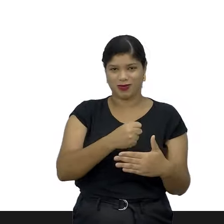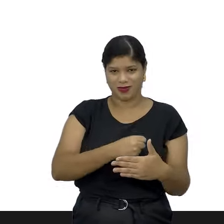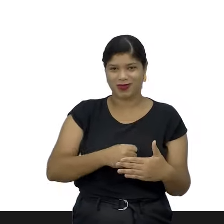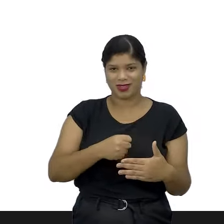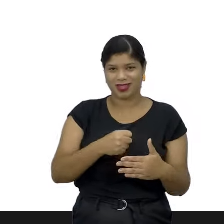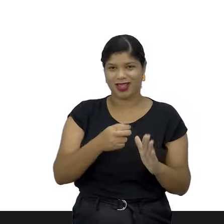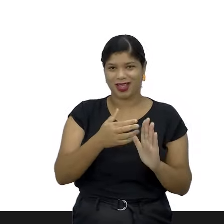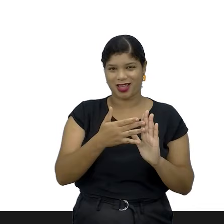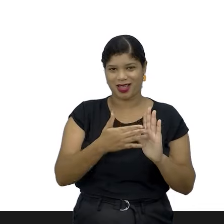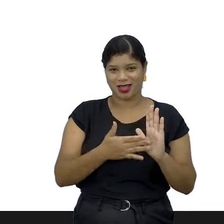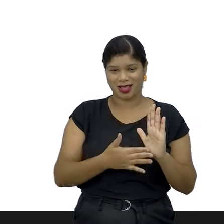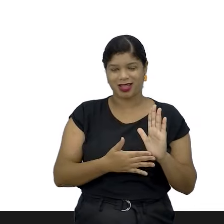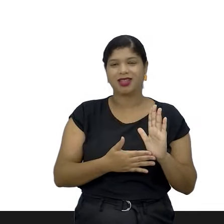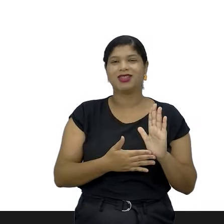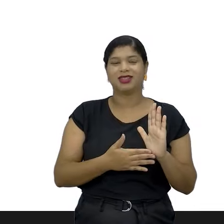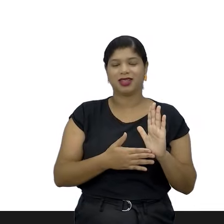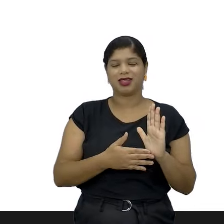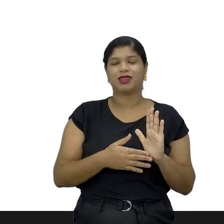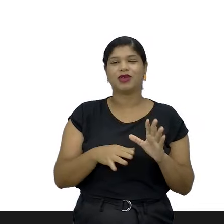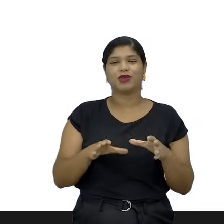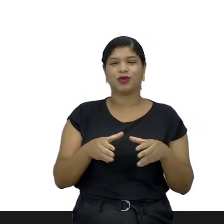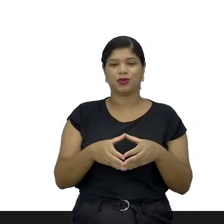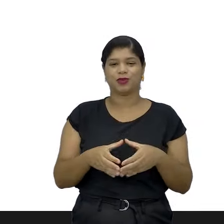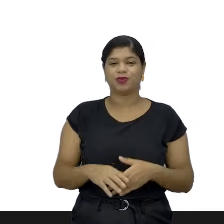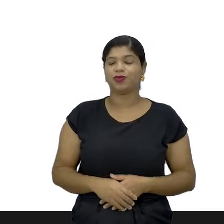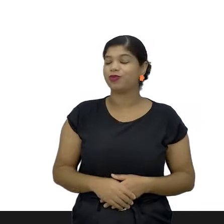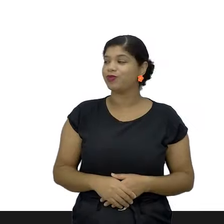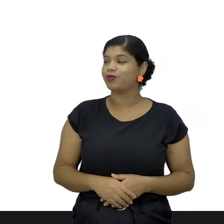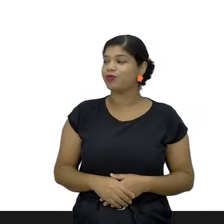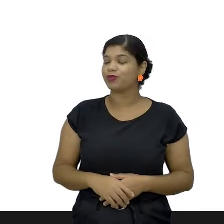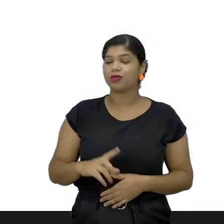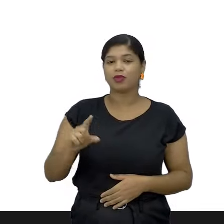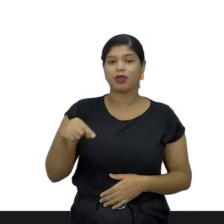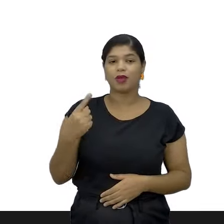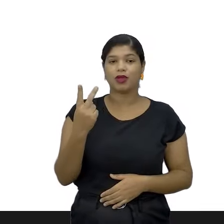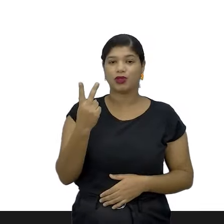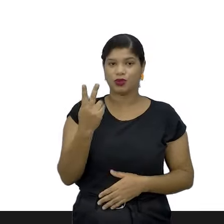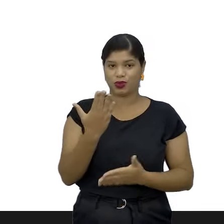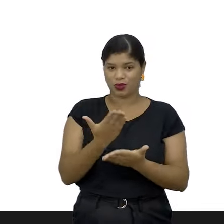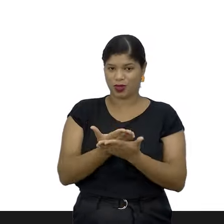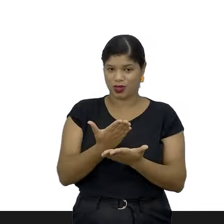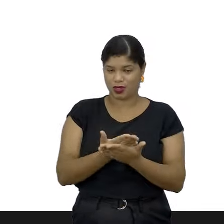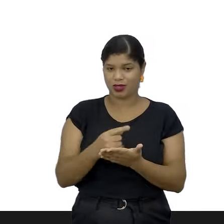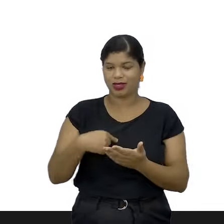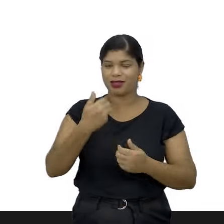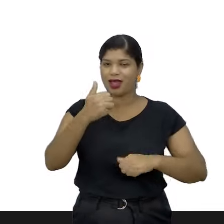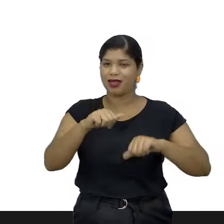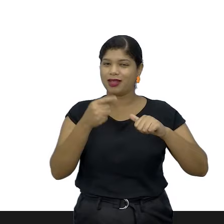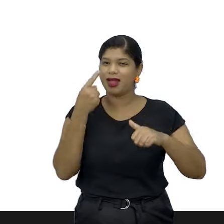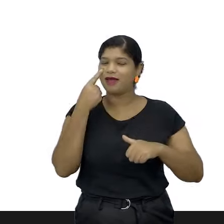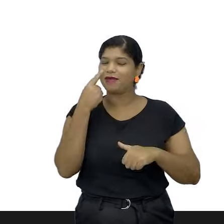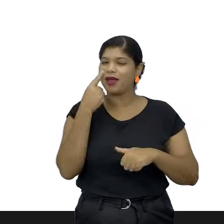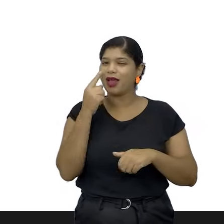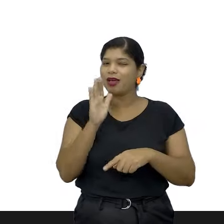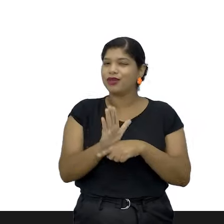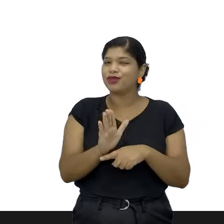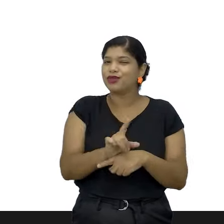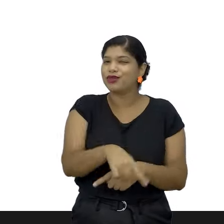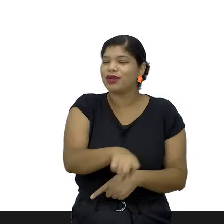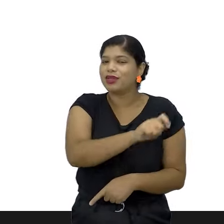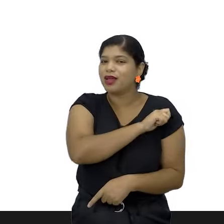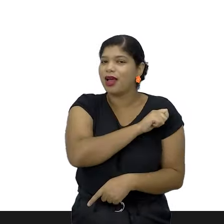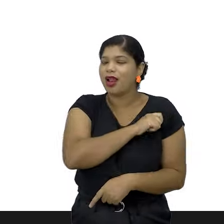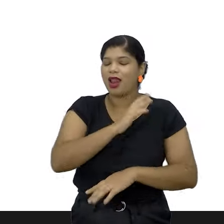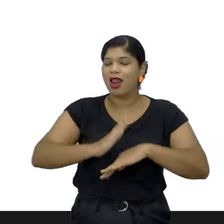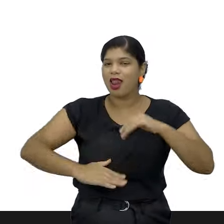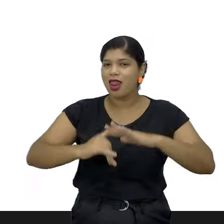analisar mais detalhadamente, então, 2 aulas, tá? A fim de entendermos como elas levam ao desenvolvimento das habilidades